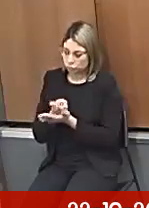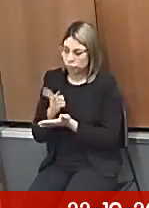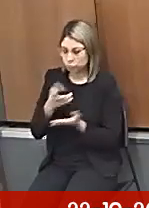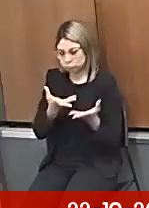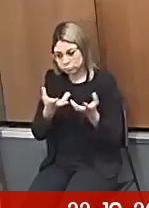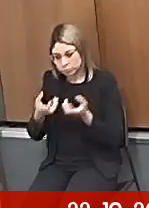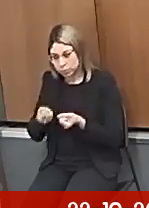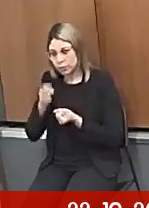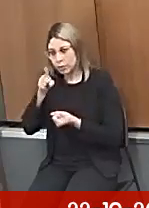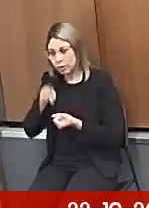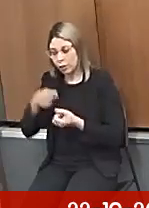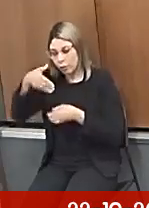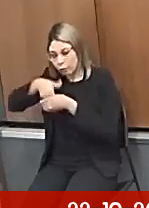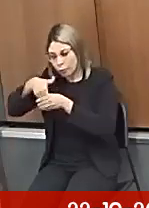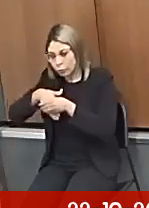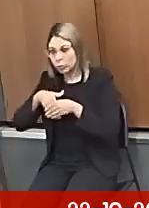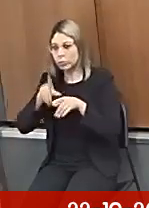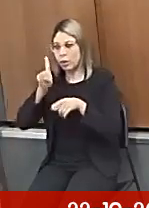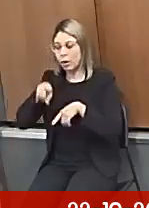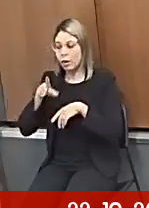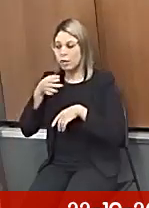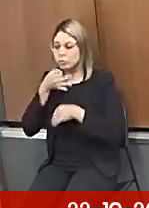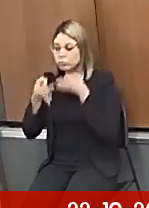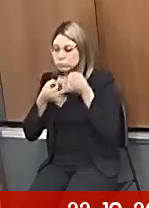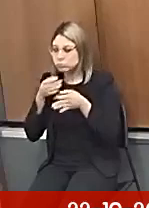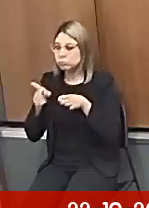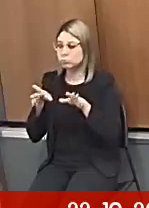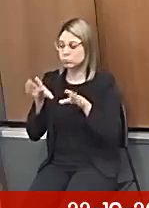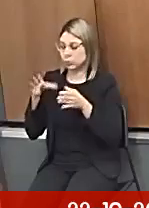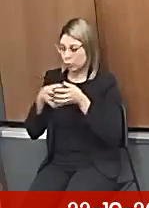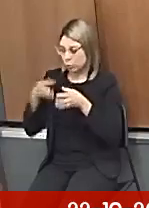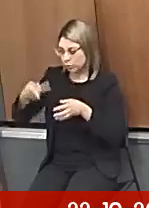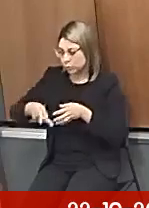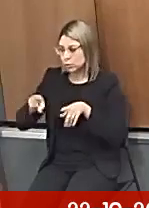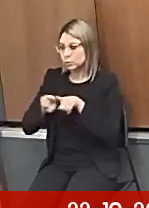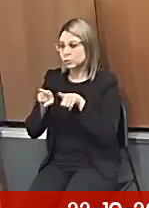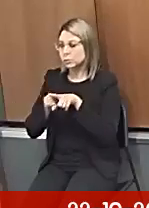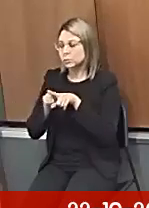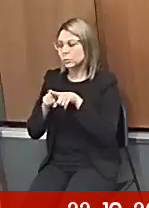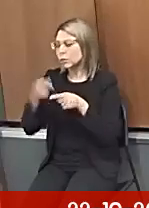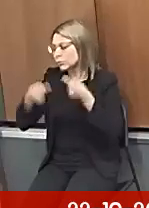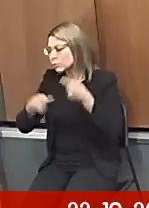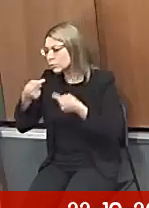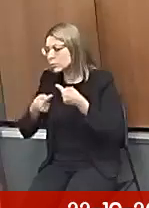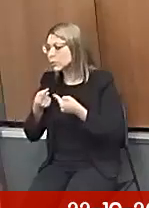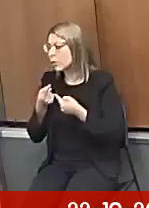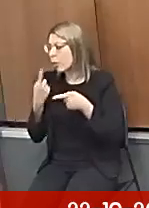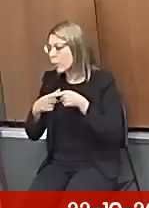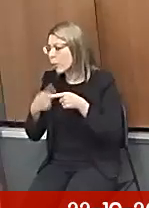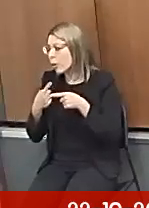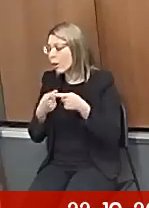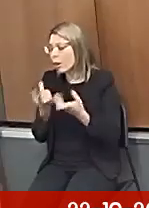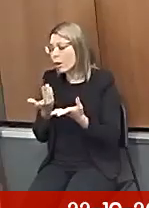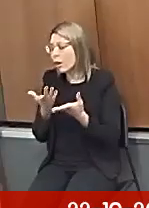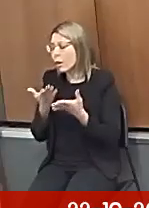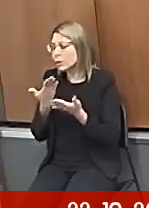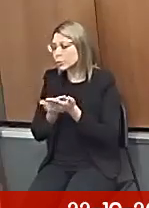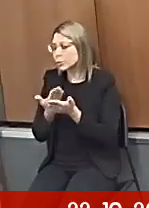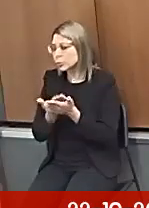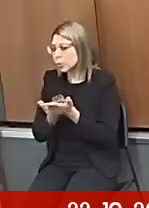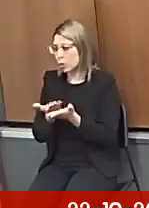receber, discutir e votar proposições da comissão e também a debater a recusa de matrículas de estudantes